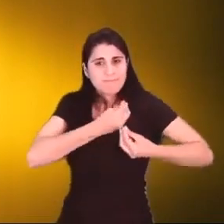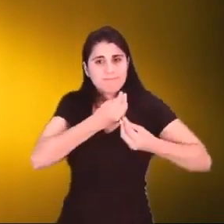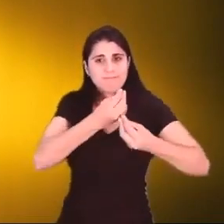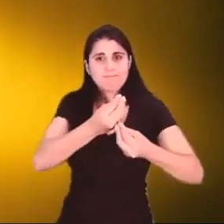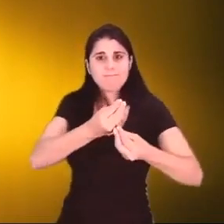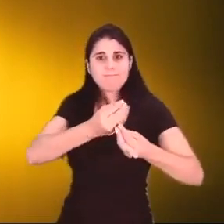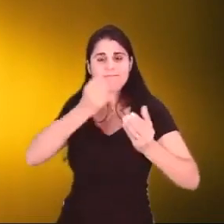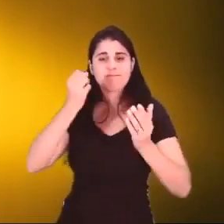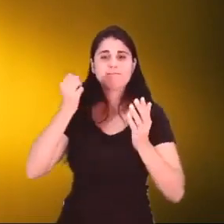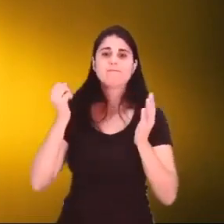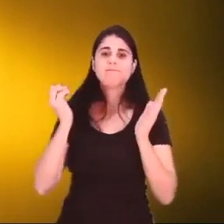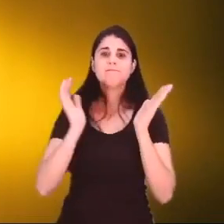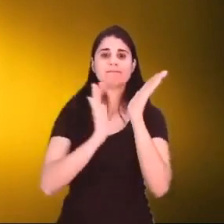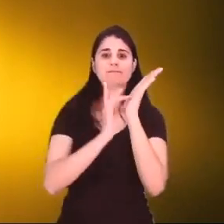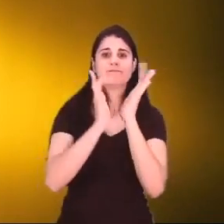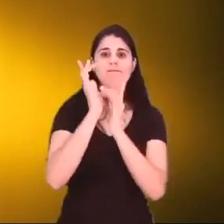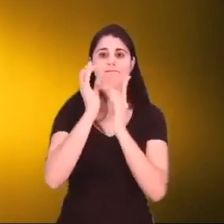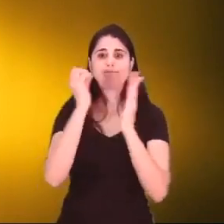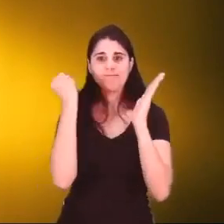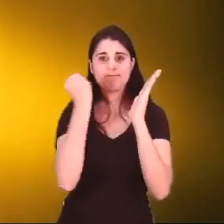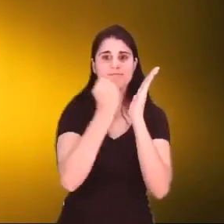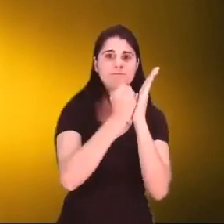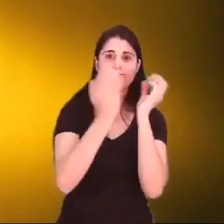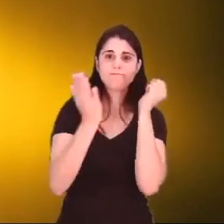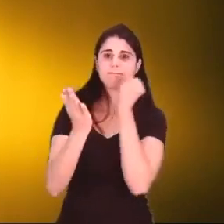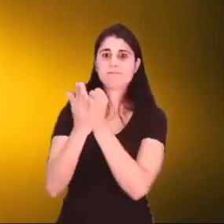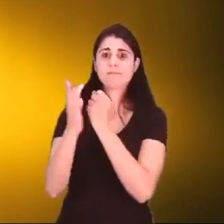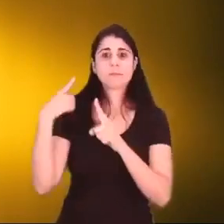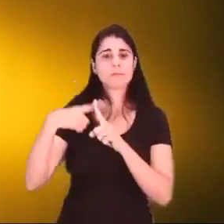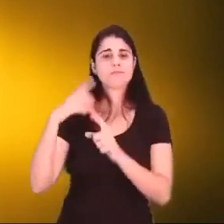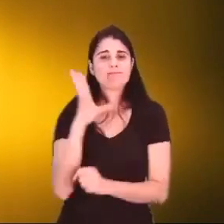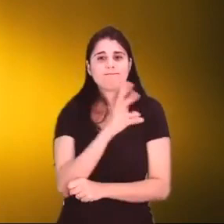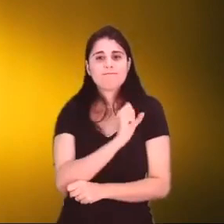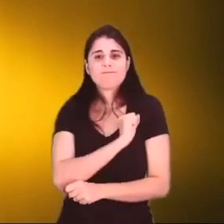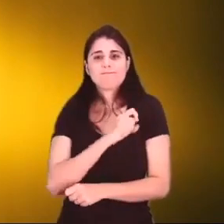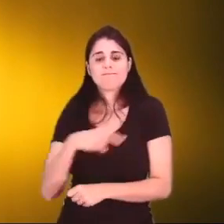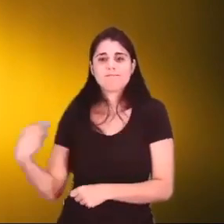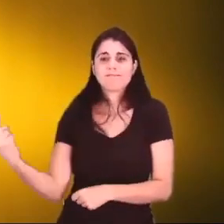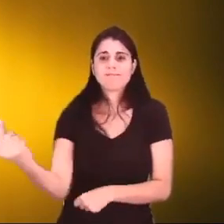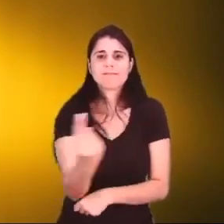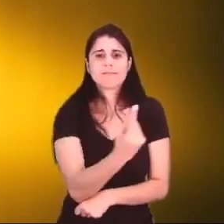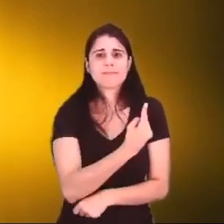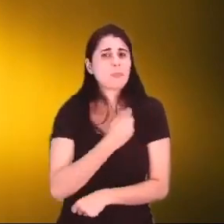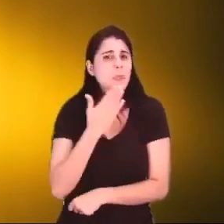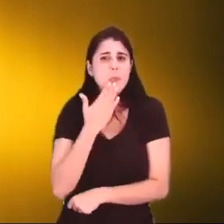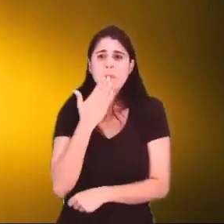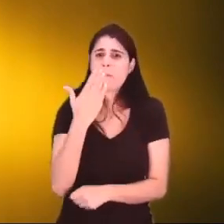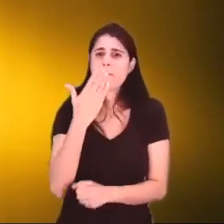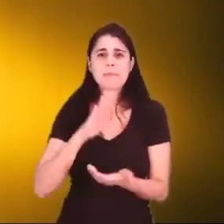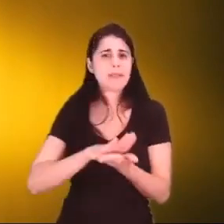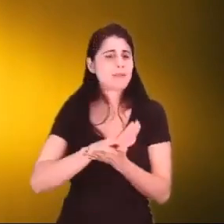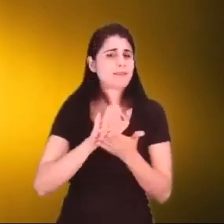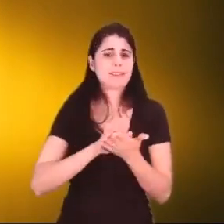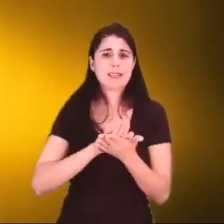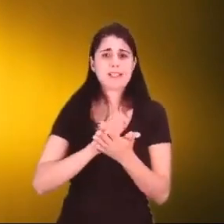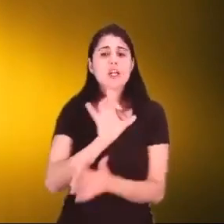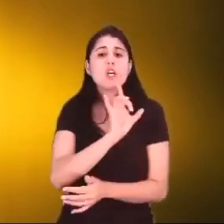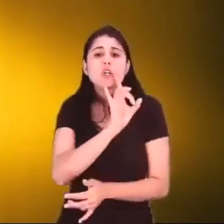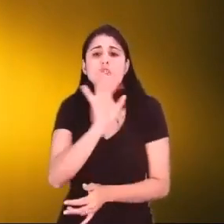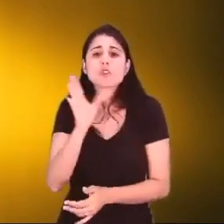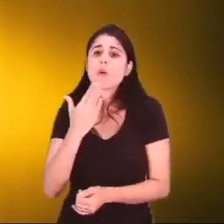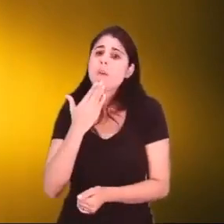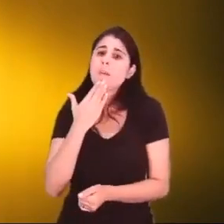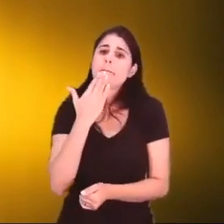vida por amor a vós. E não vos peço nada além